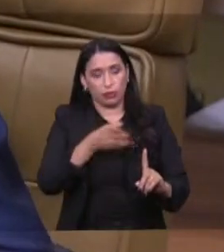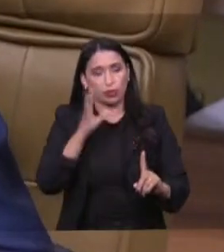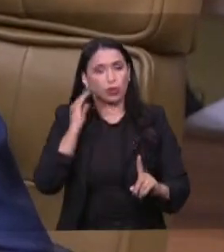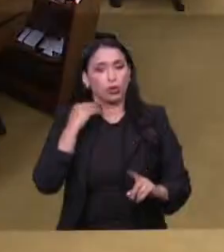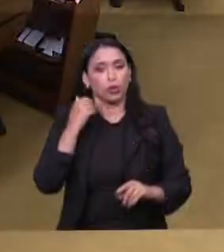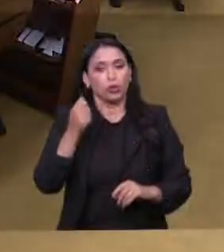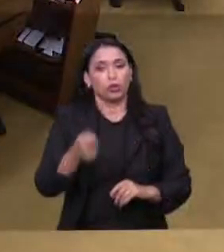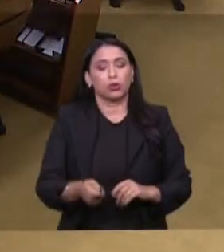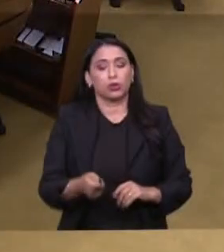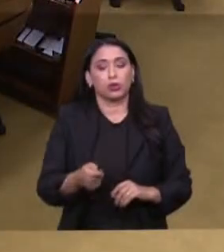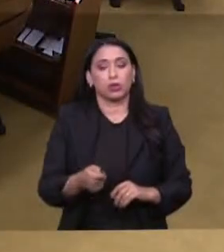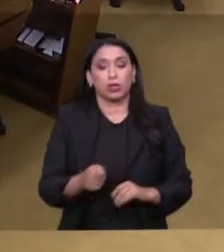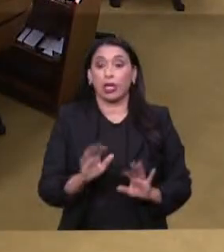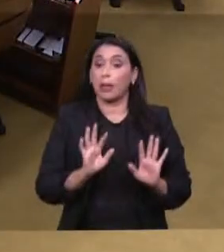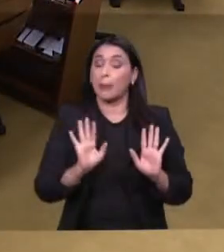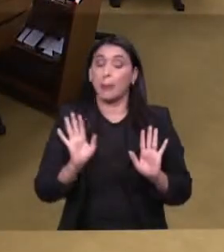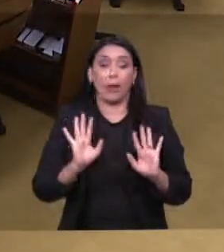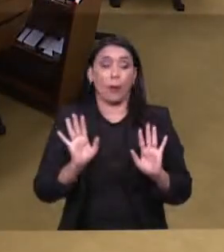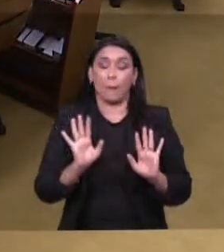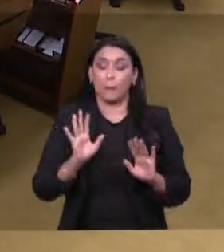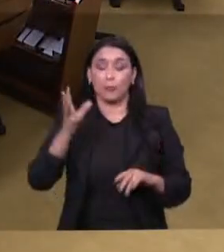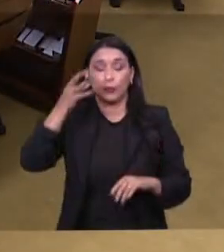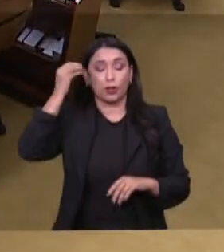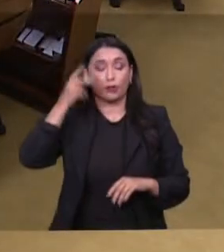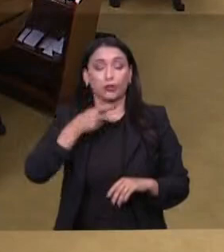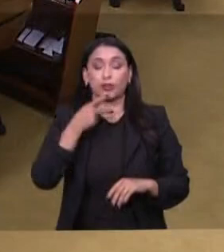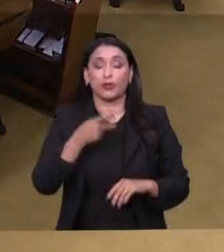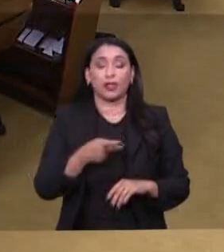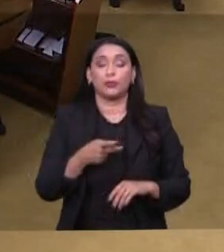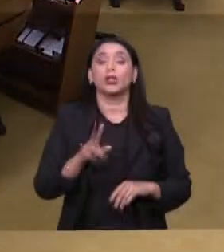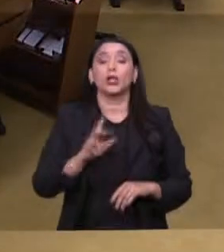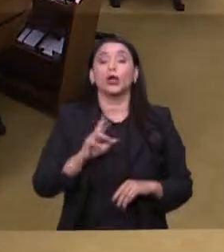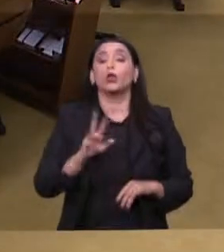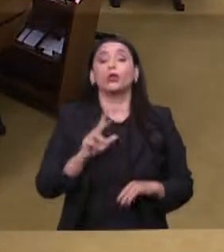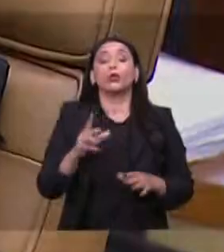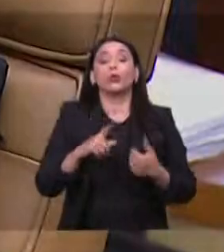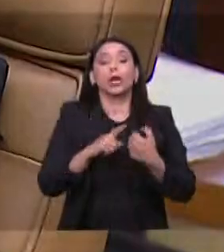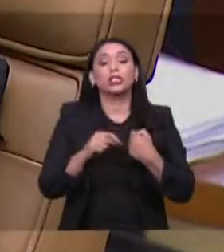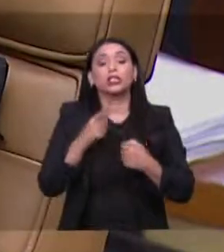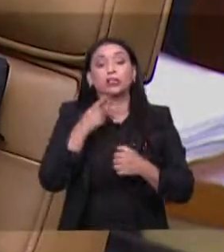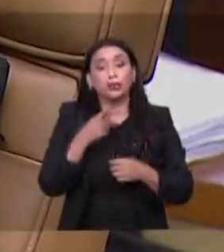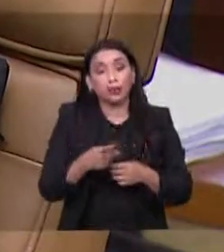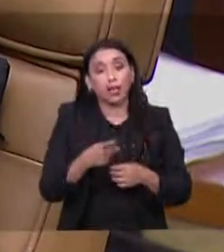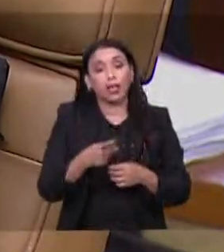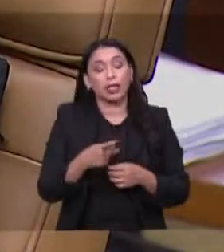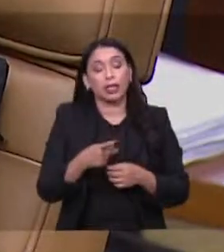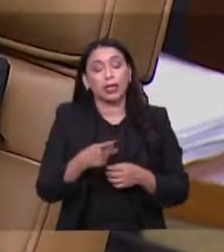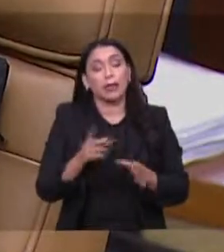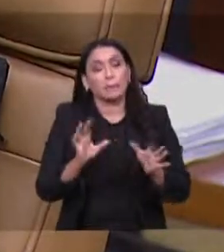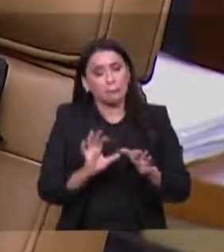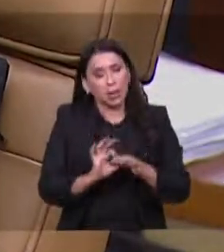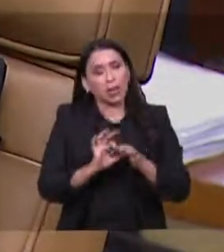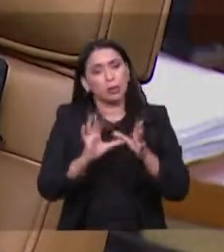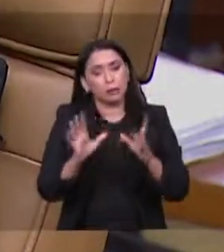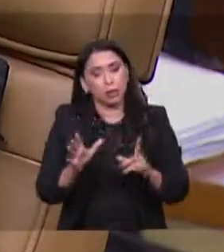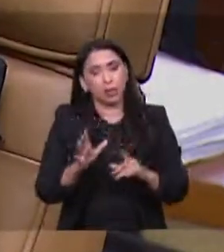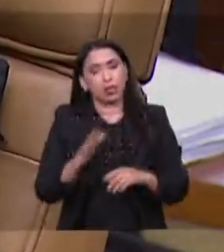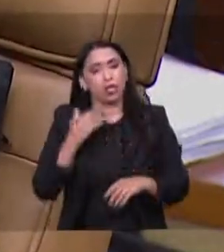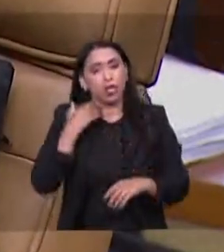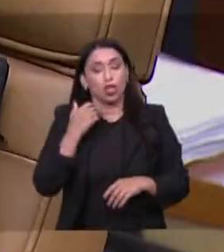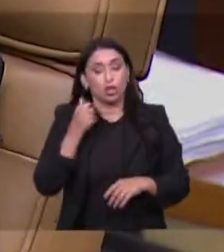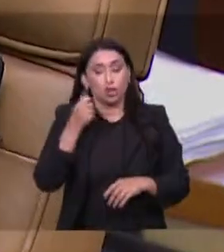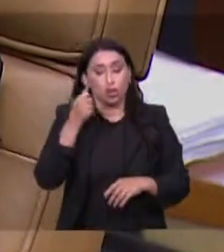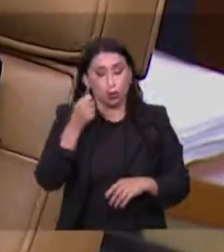Não, eu digo o seguinte, o artigo, ele permite que o juiz seja designado, e eu acho que